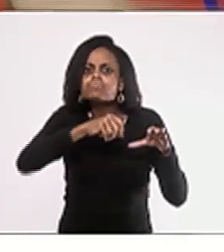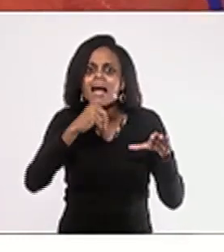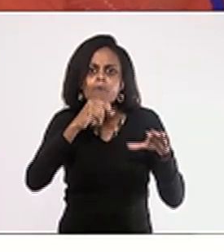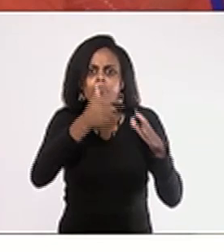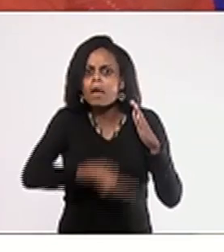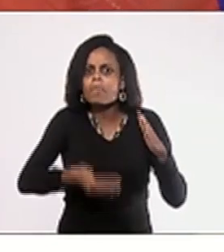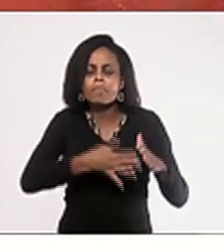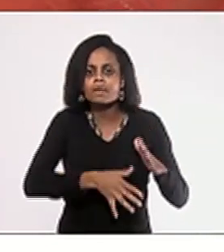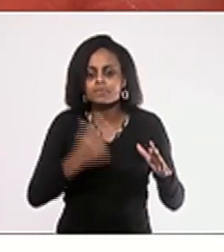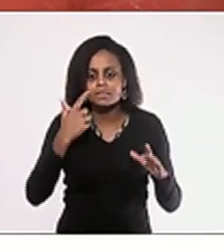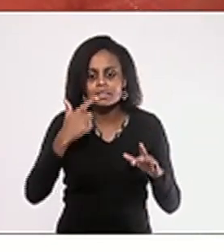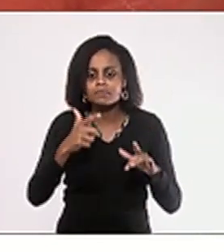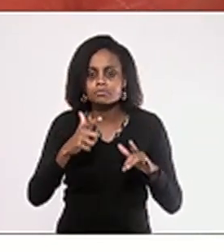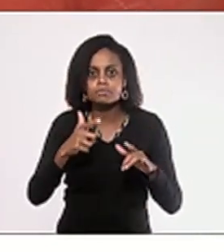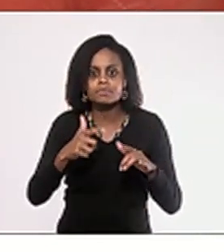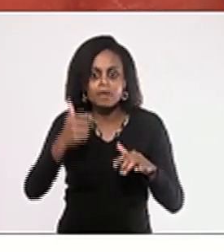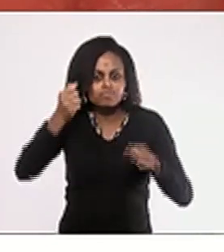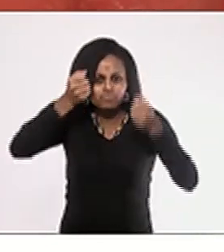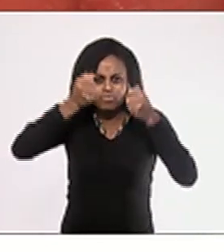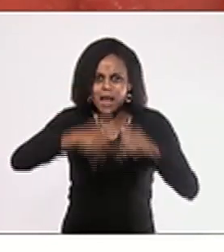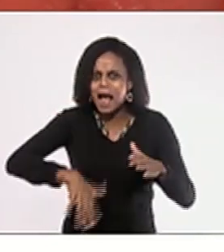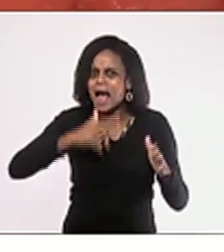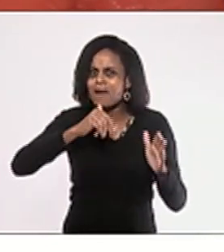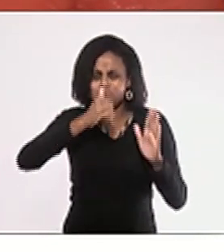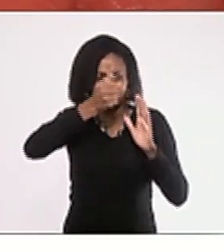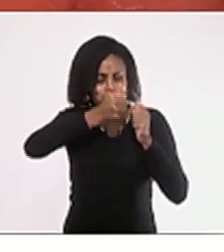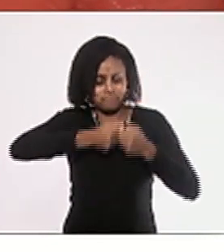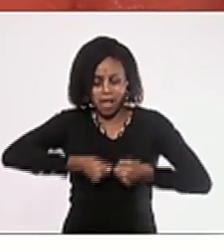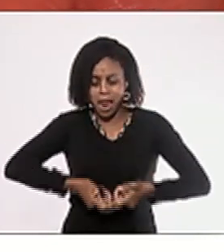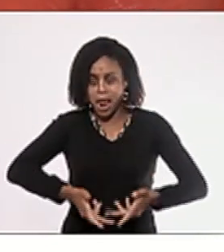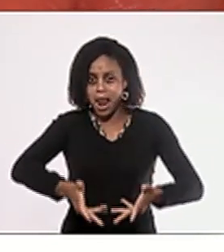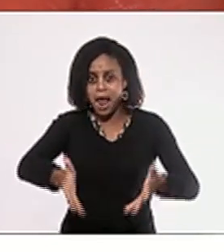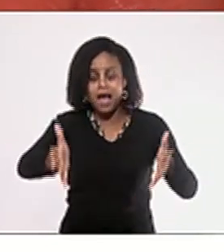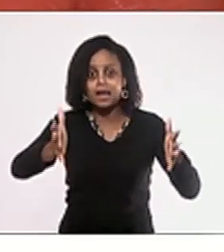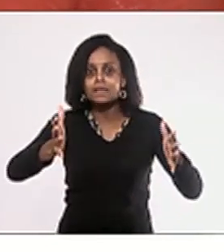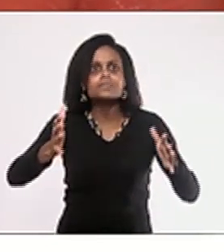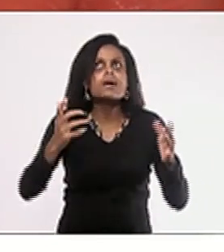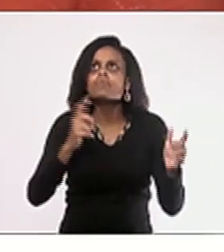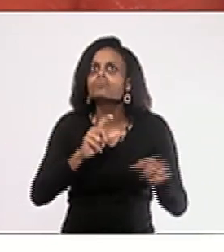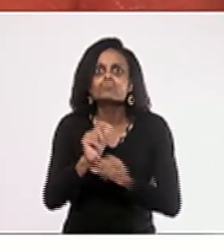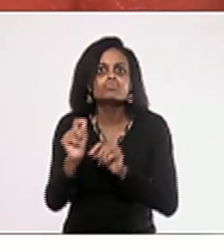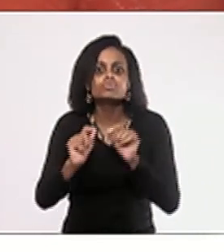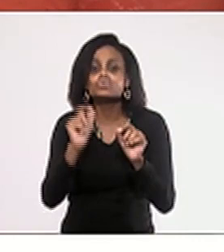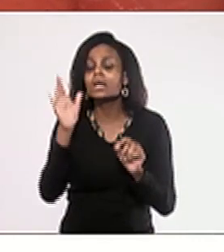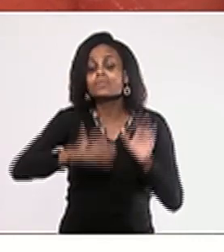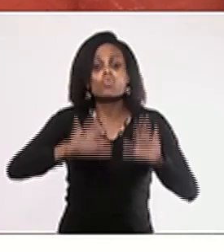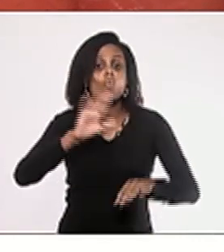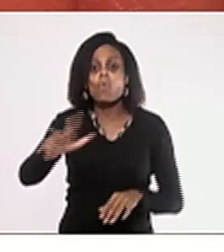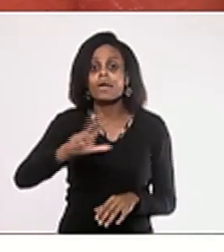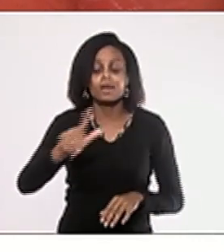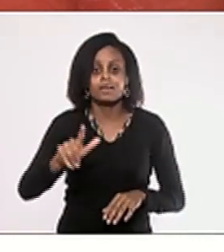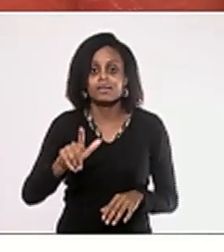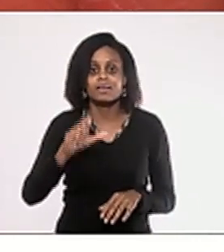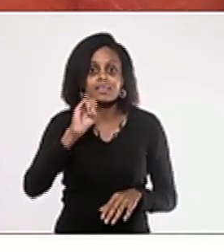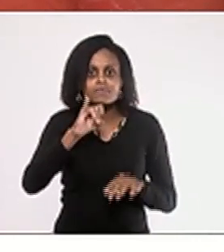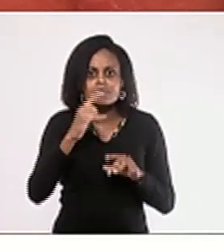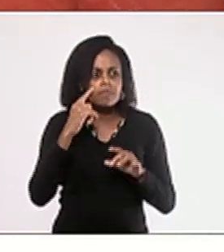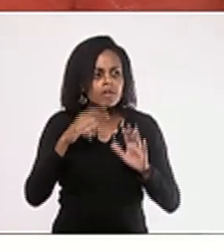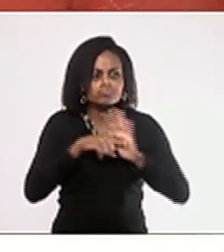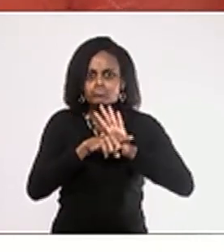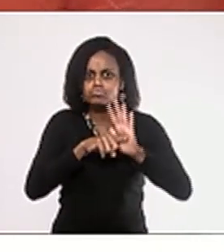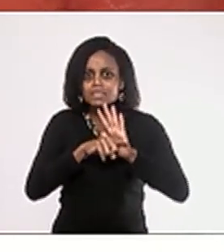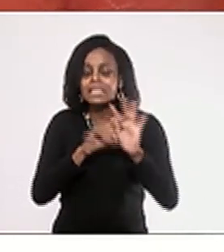o cliente vai procurar uma cachoeira dentro de casa. E não é uma cachoeira. Se você fizer uma